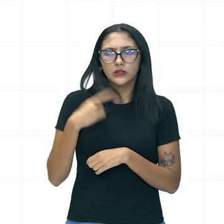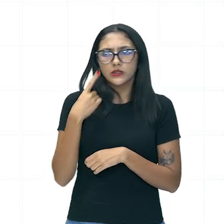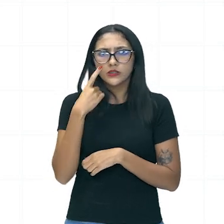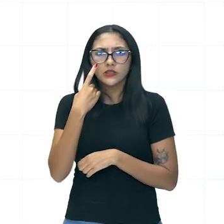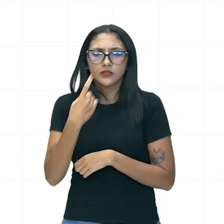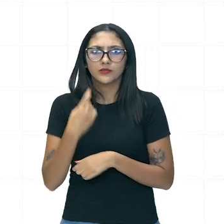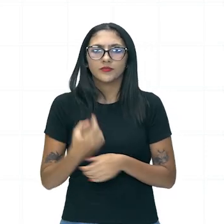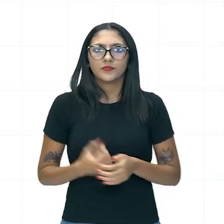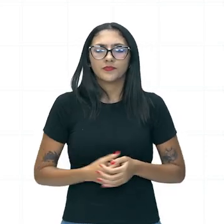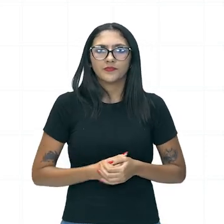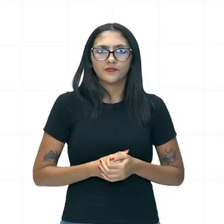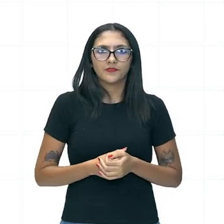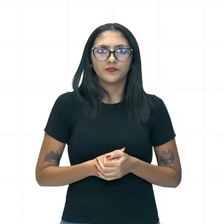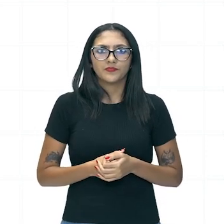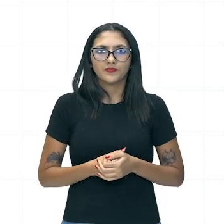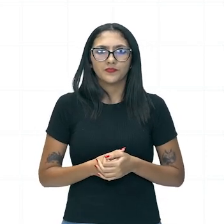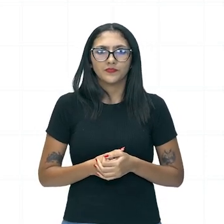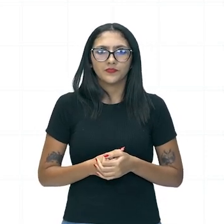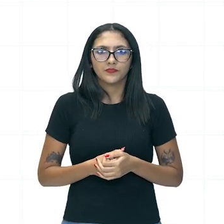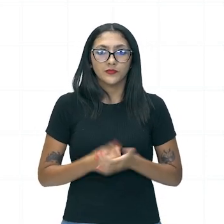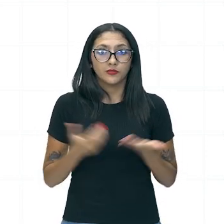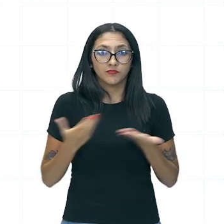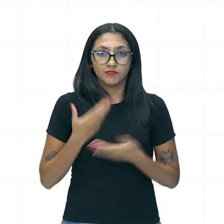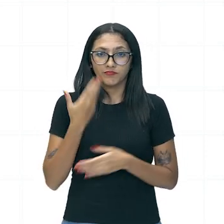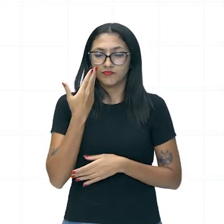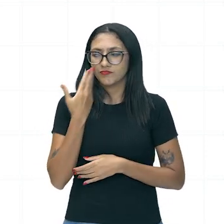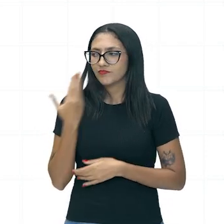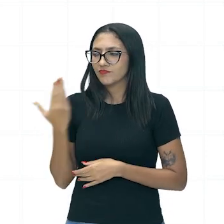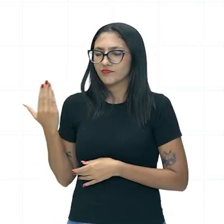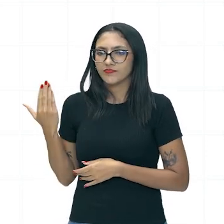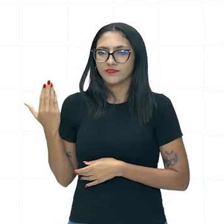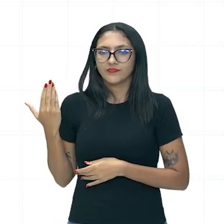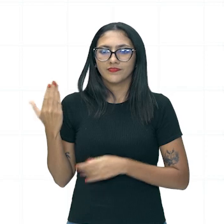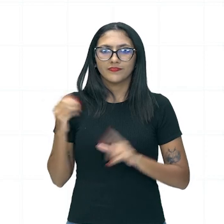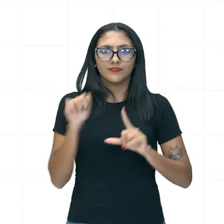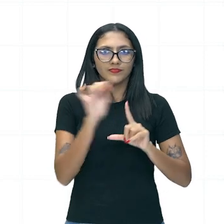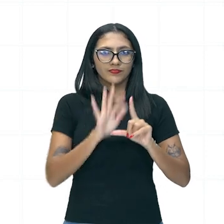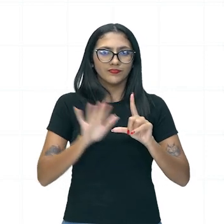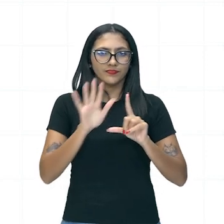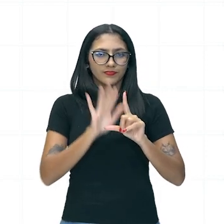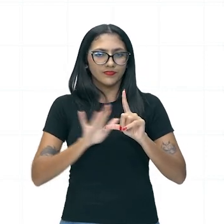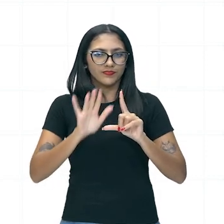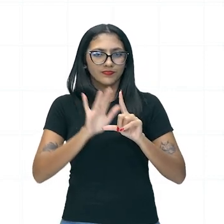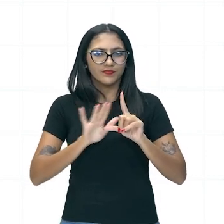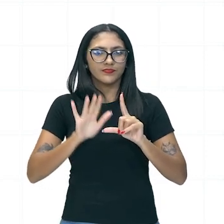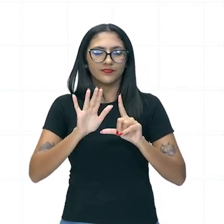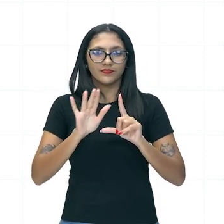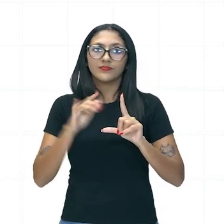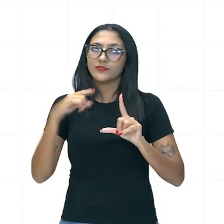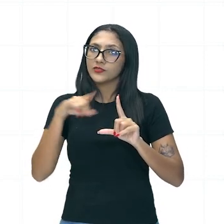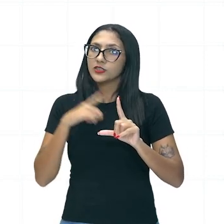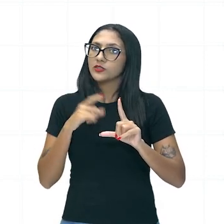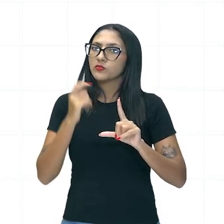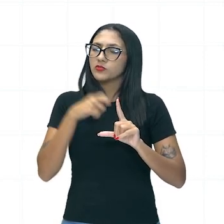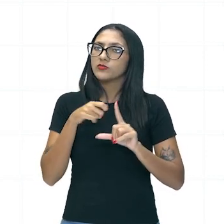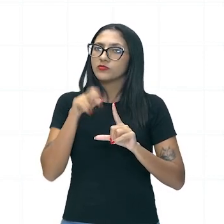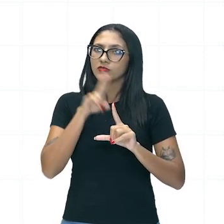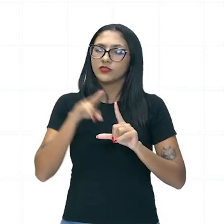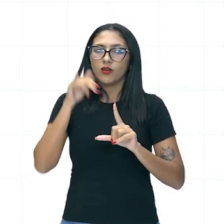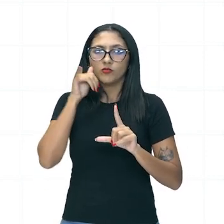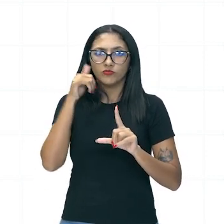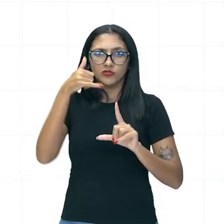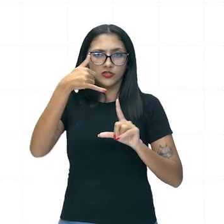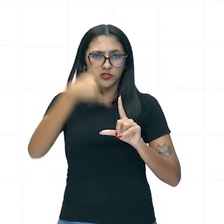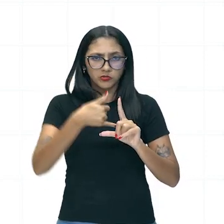mostrar agora para vocês, colocar aqui um QR Code na tela, né, onde vocês vão poder apontar a câmera do celular